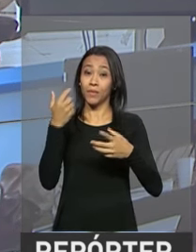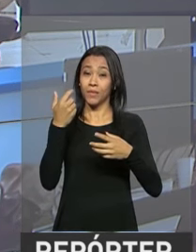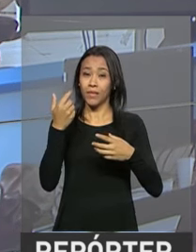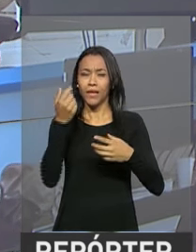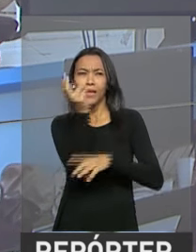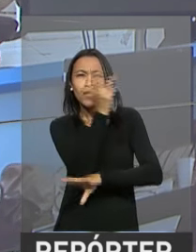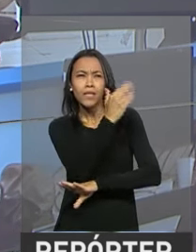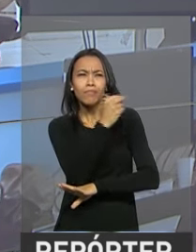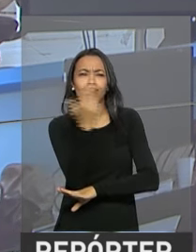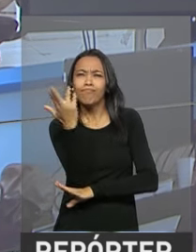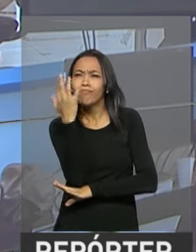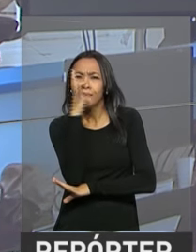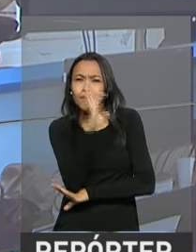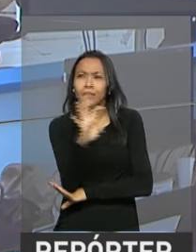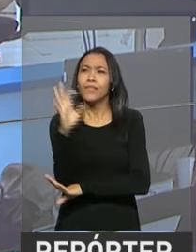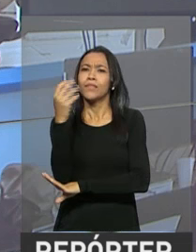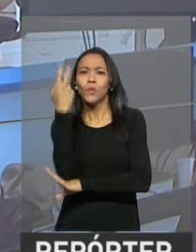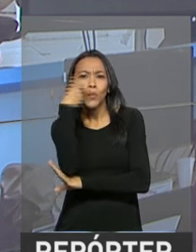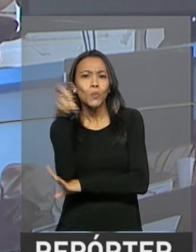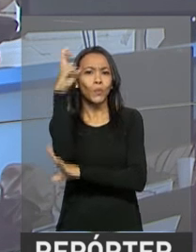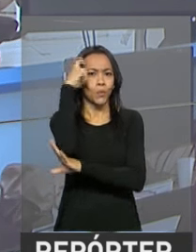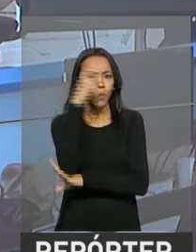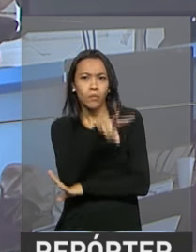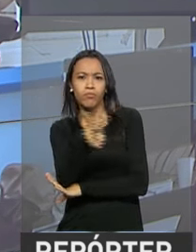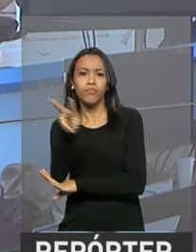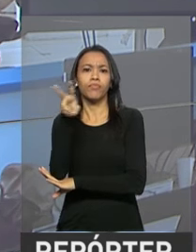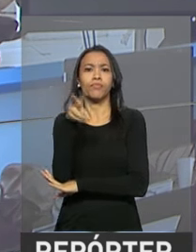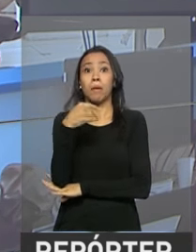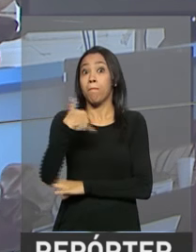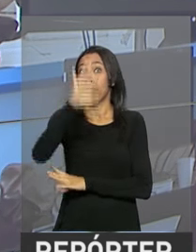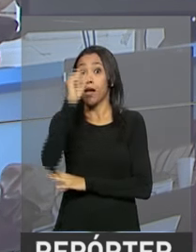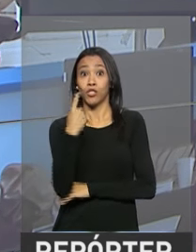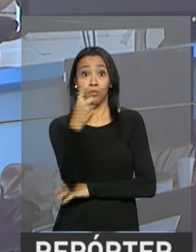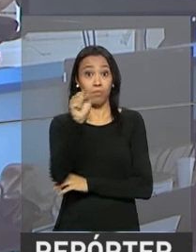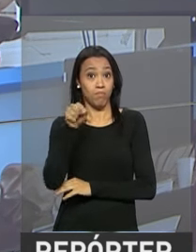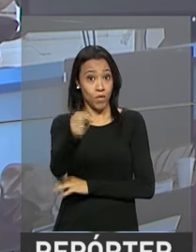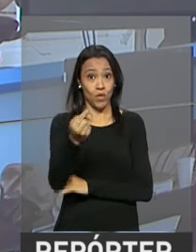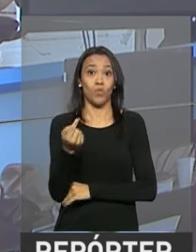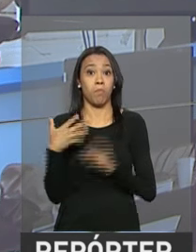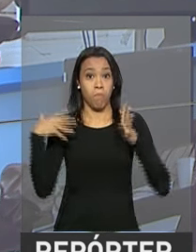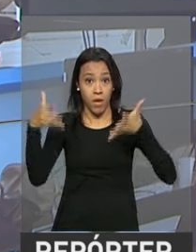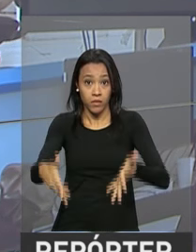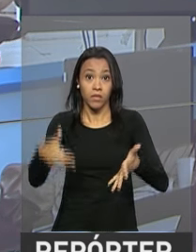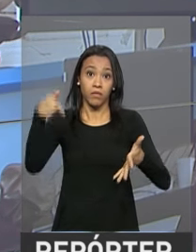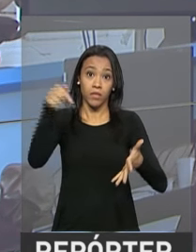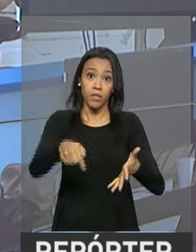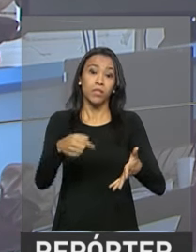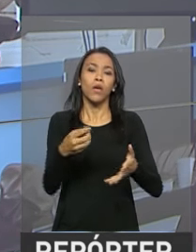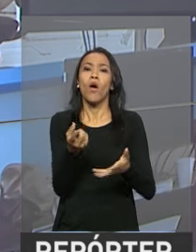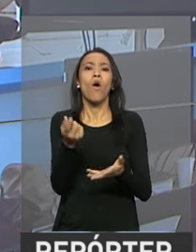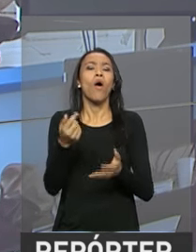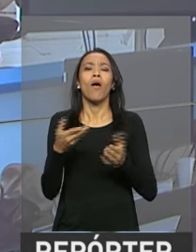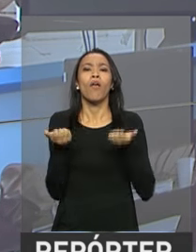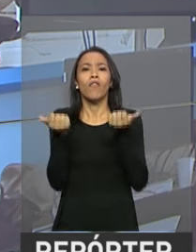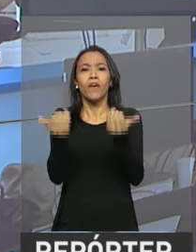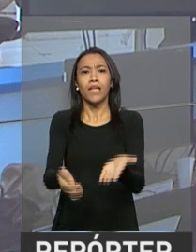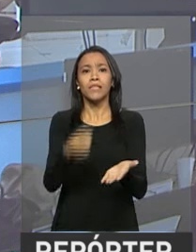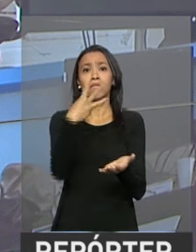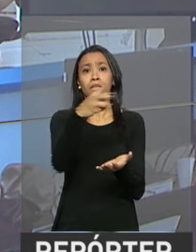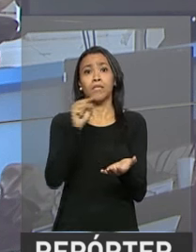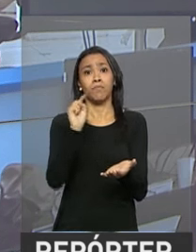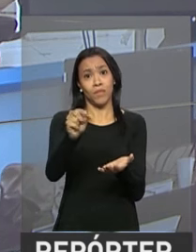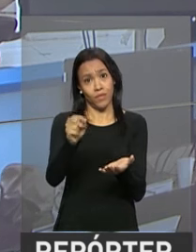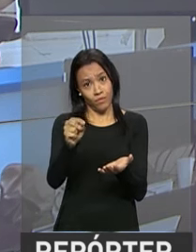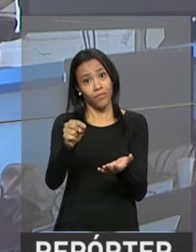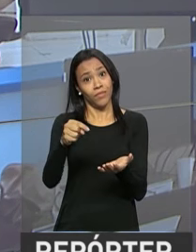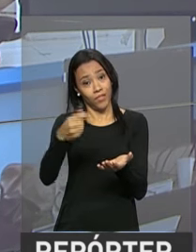culturais participam do evento mais de 1200 museus em todo o país que oferecem 3700 atividades